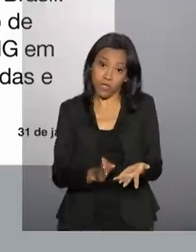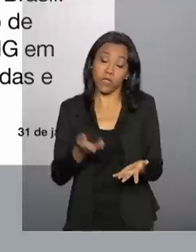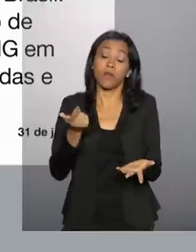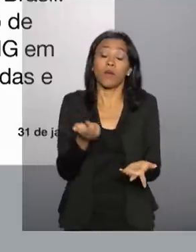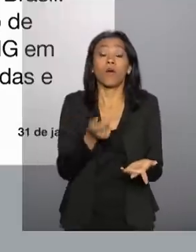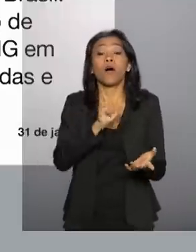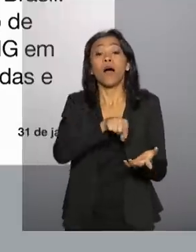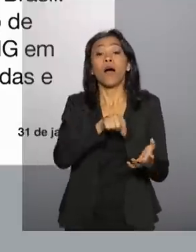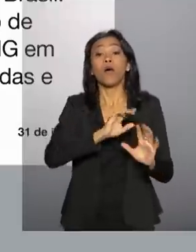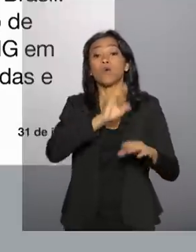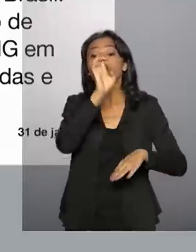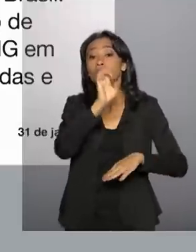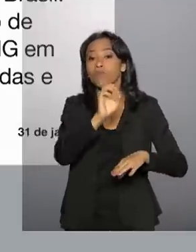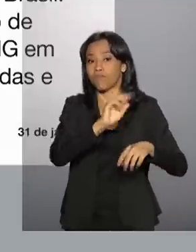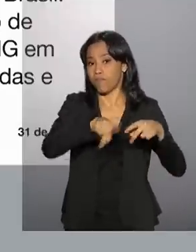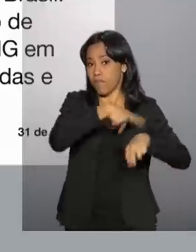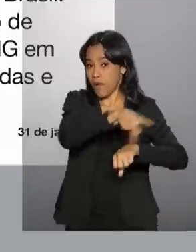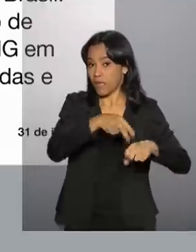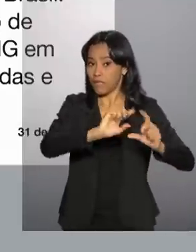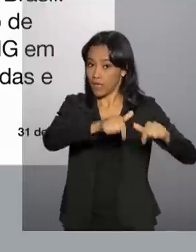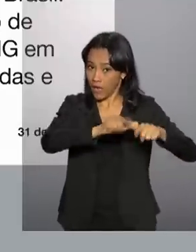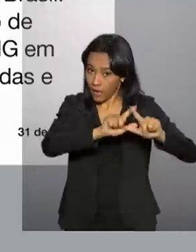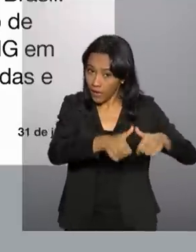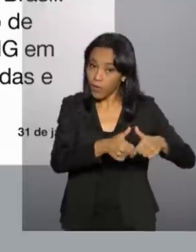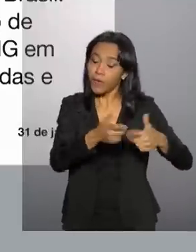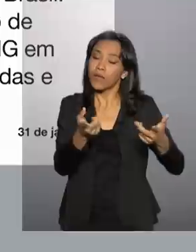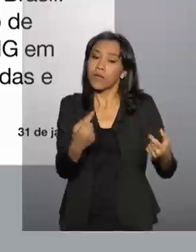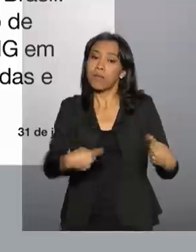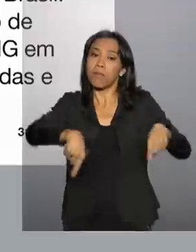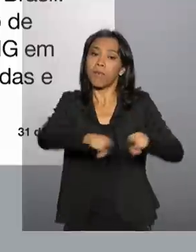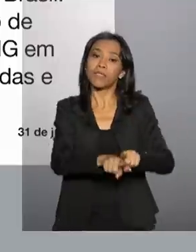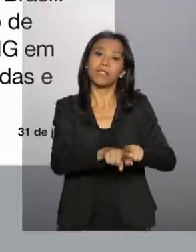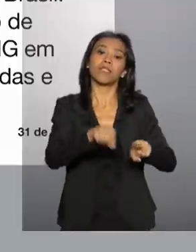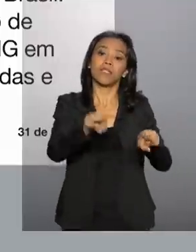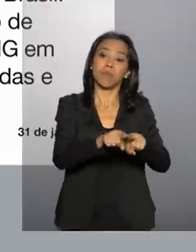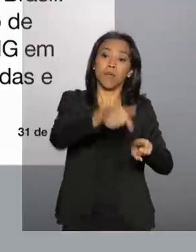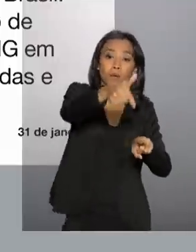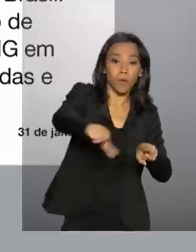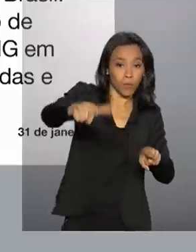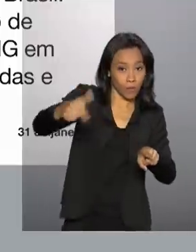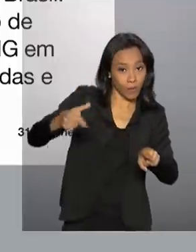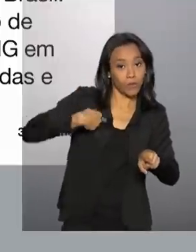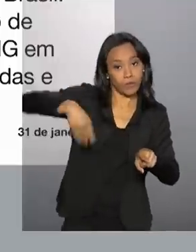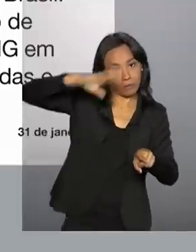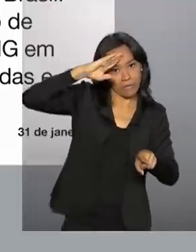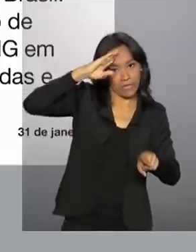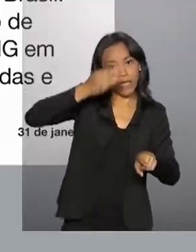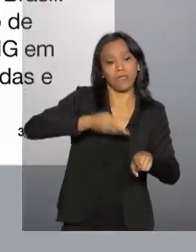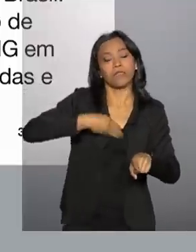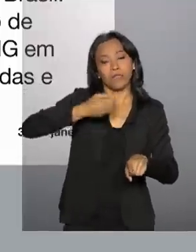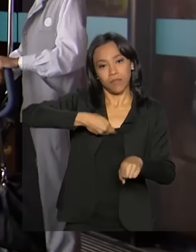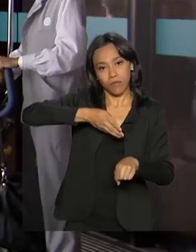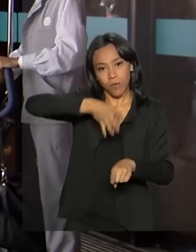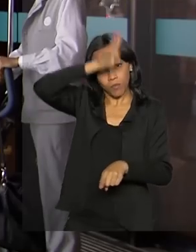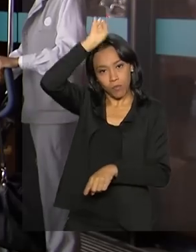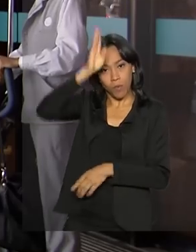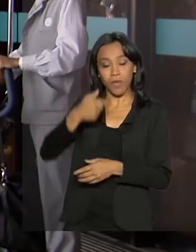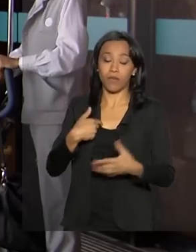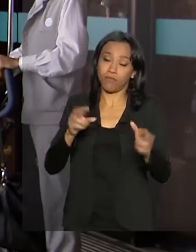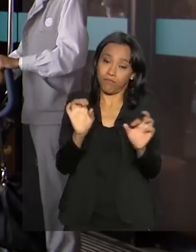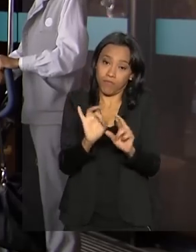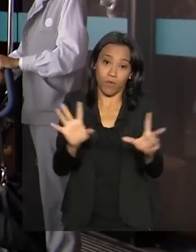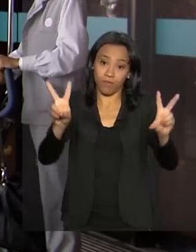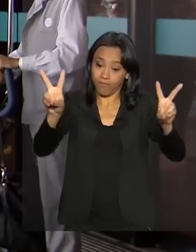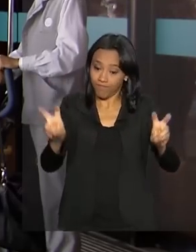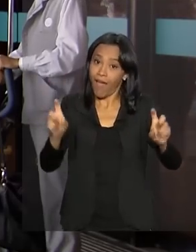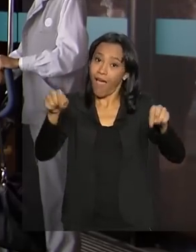em Brumadinho, Minas Gerais, em parceria com nossos guerreiros das Forças Armadas e Bombeiros. Fecha aspas, essas